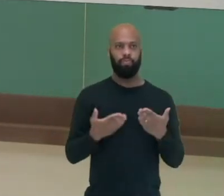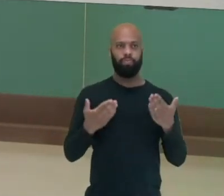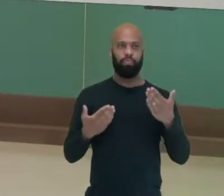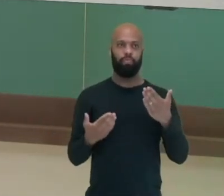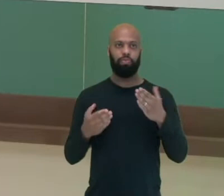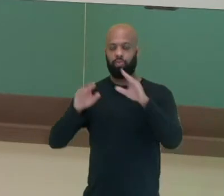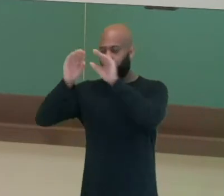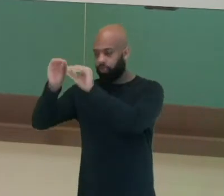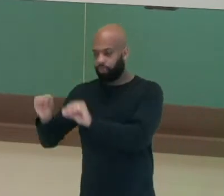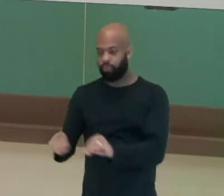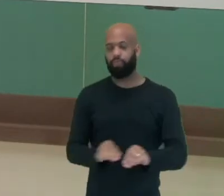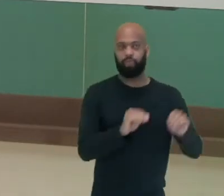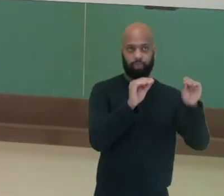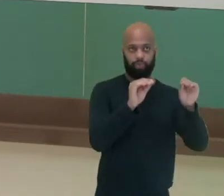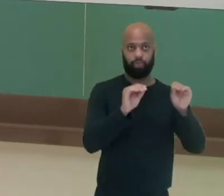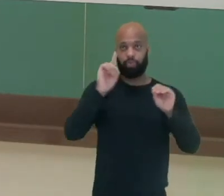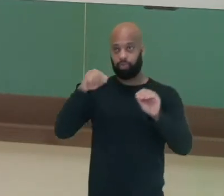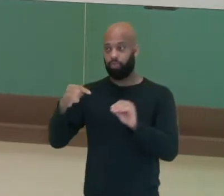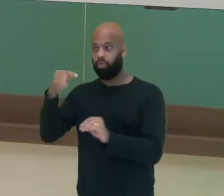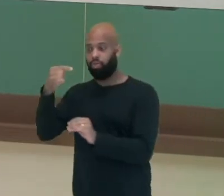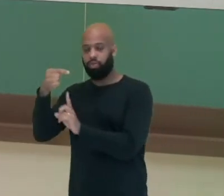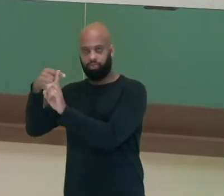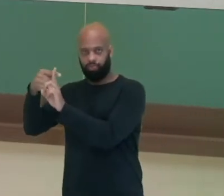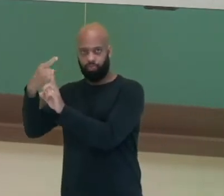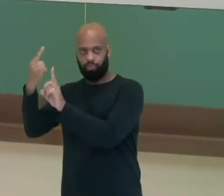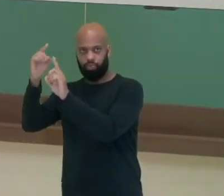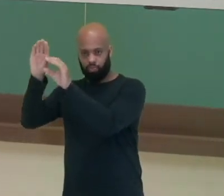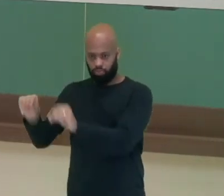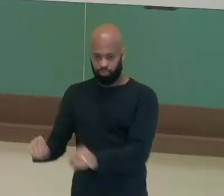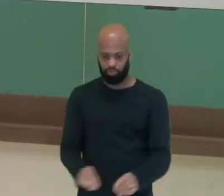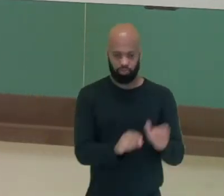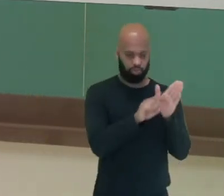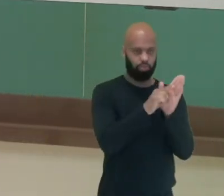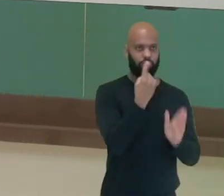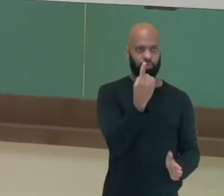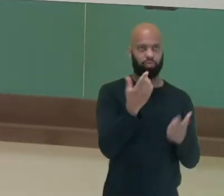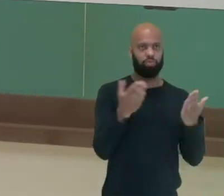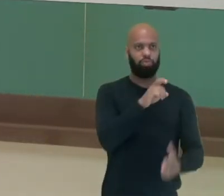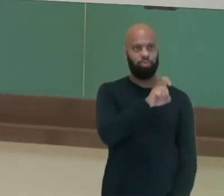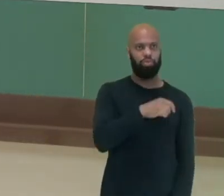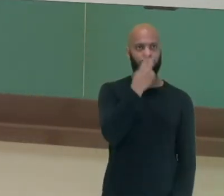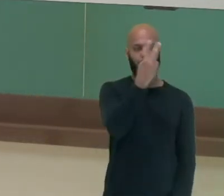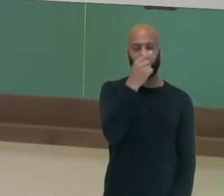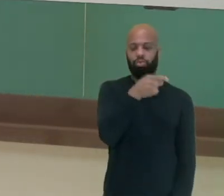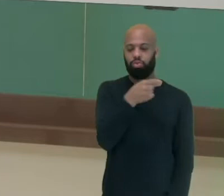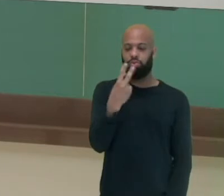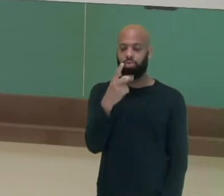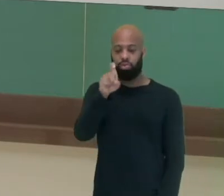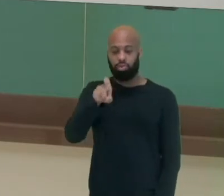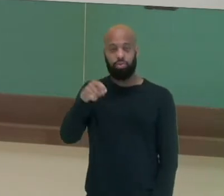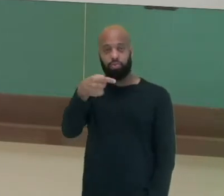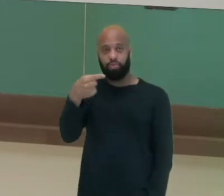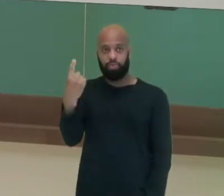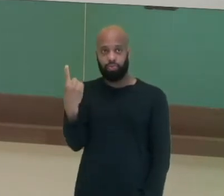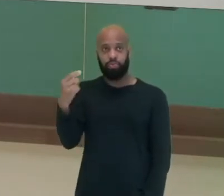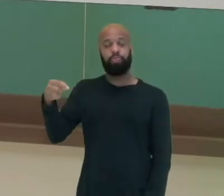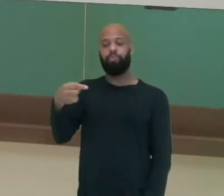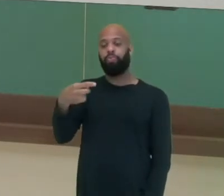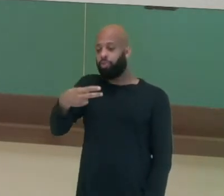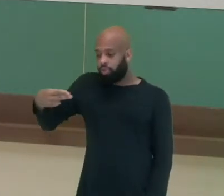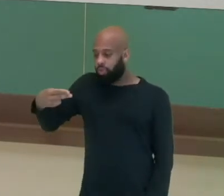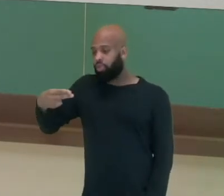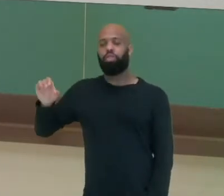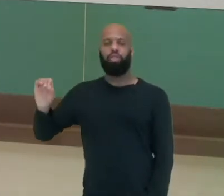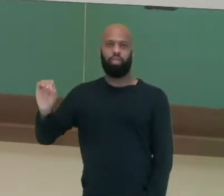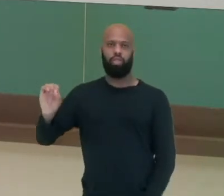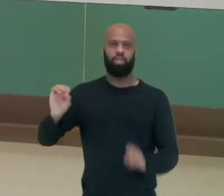poder igualar a zero e resolver uma equação do segundo grau. Então, ficamos com x ao quadrado menos 2x menos 1 igual a